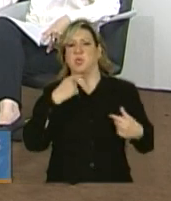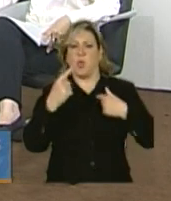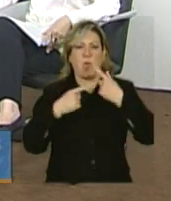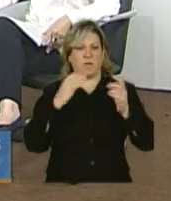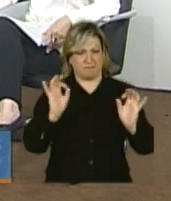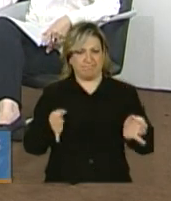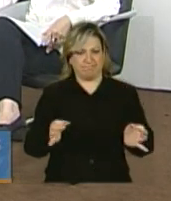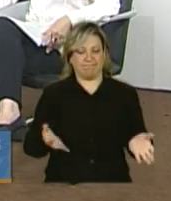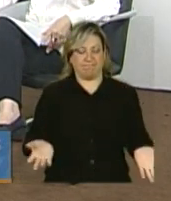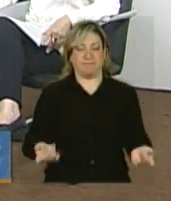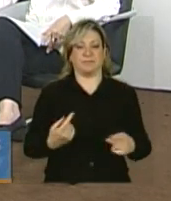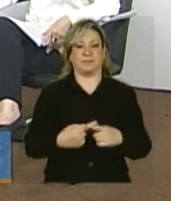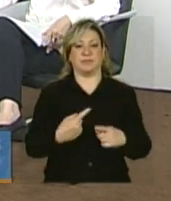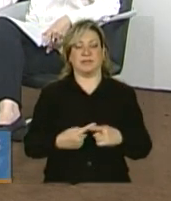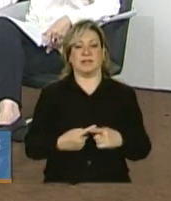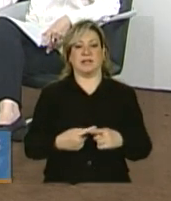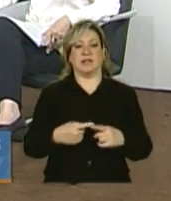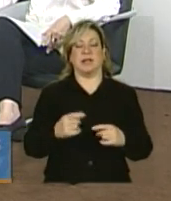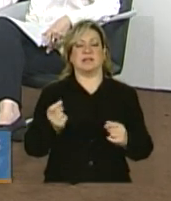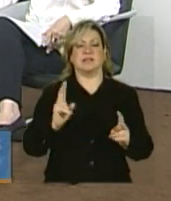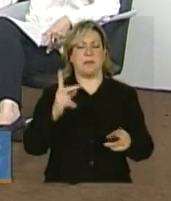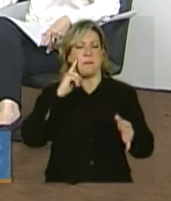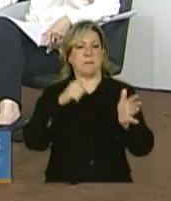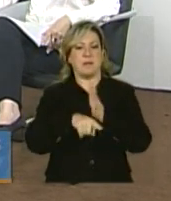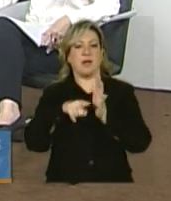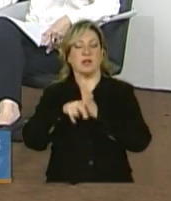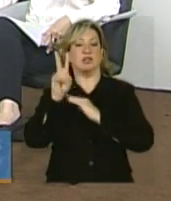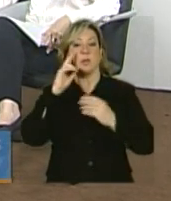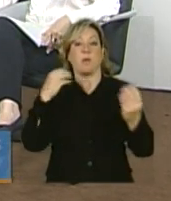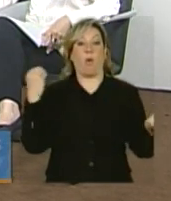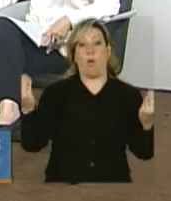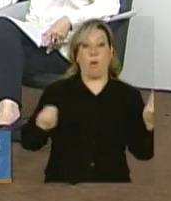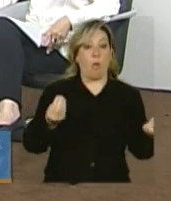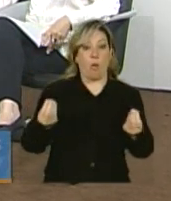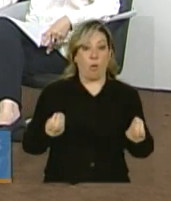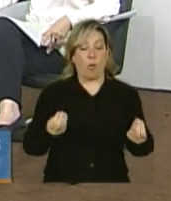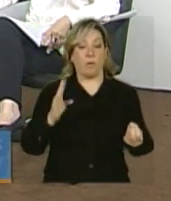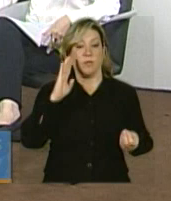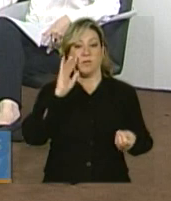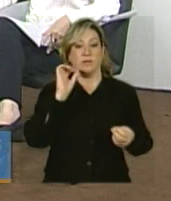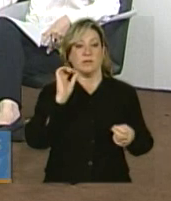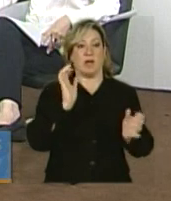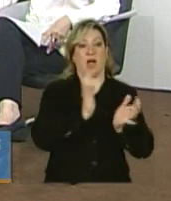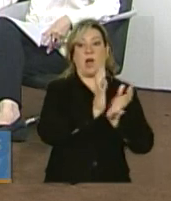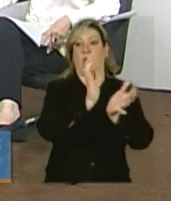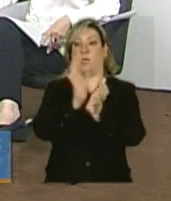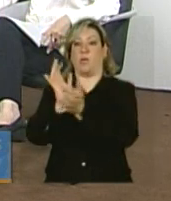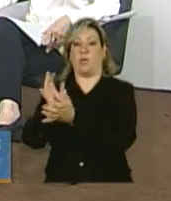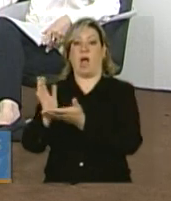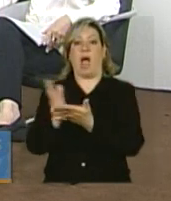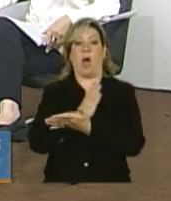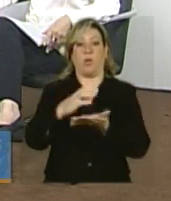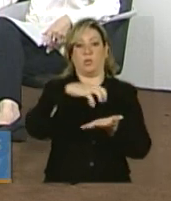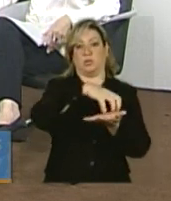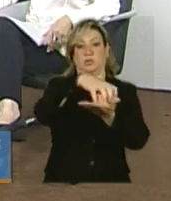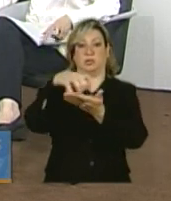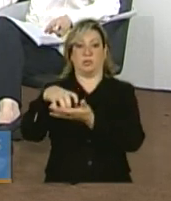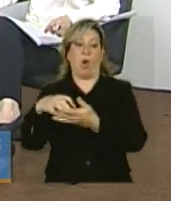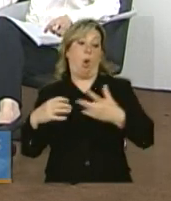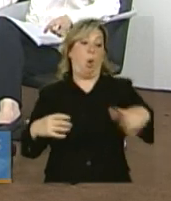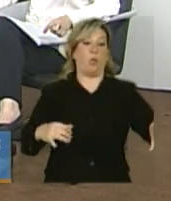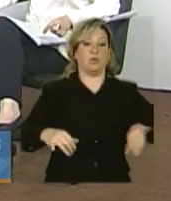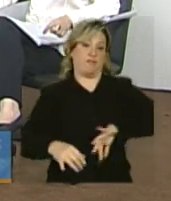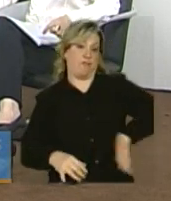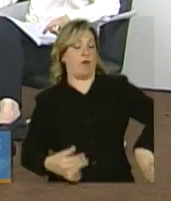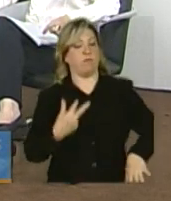dúvidas, porque as perguntas vêm sempre na questão do reforço de se privilegiar algum grupo em detrimento de